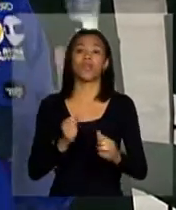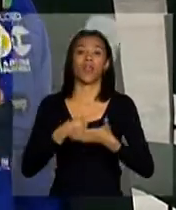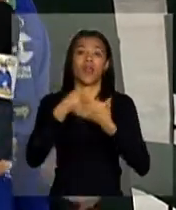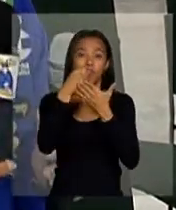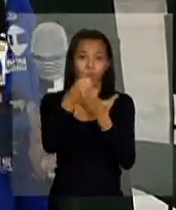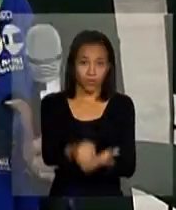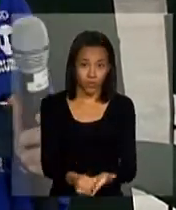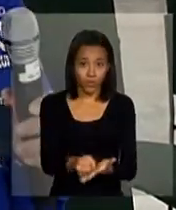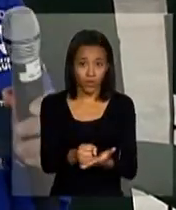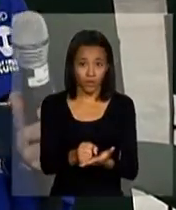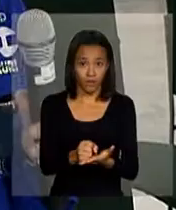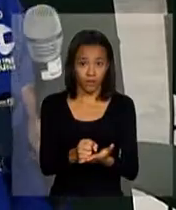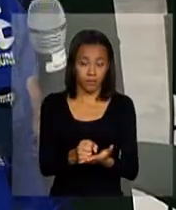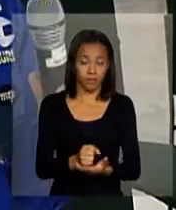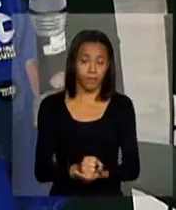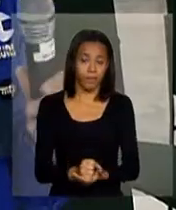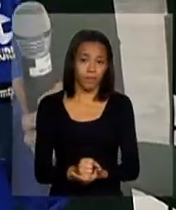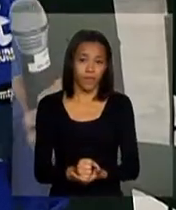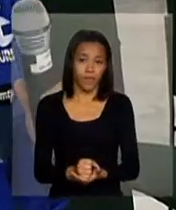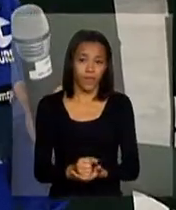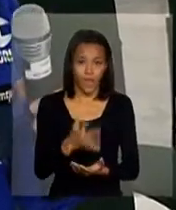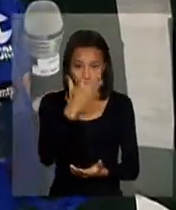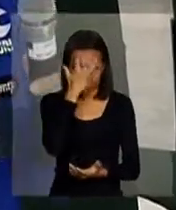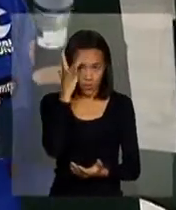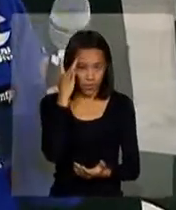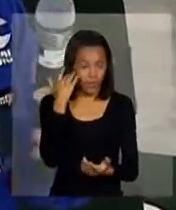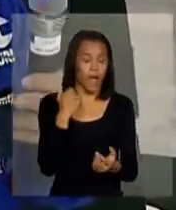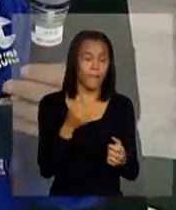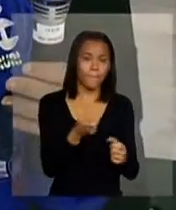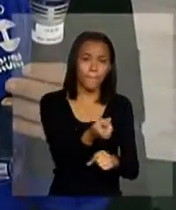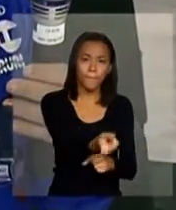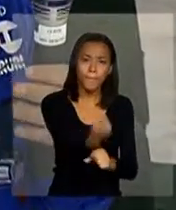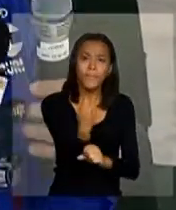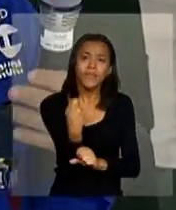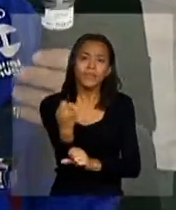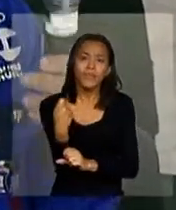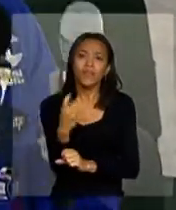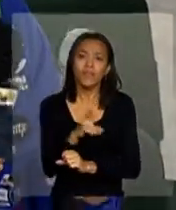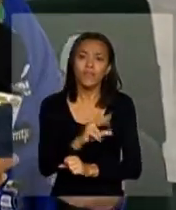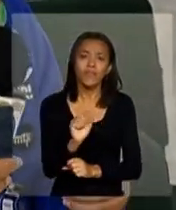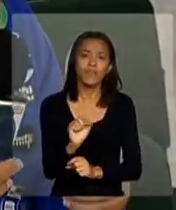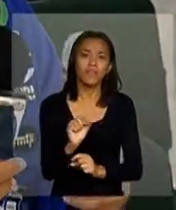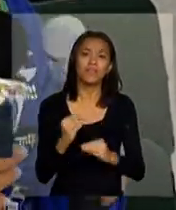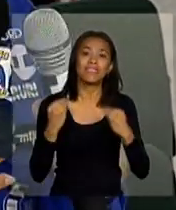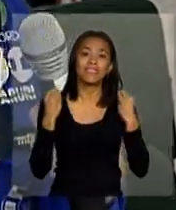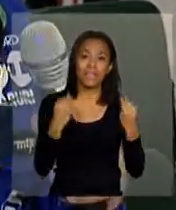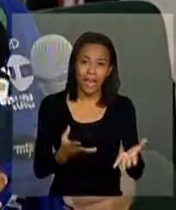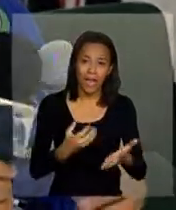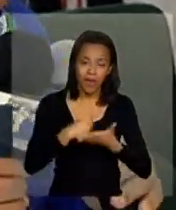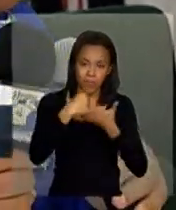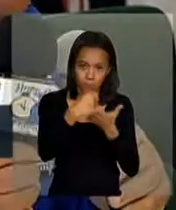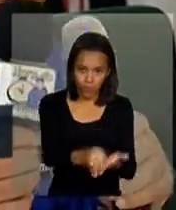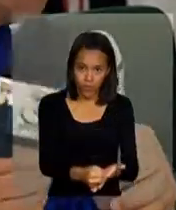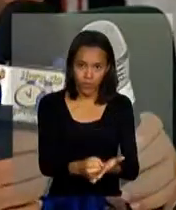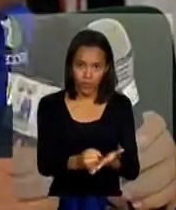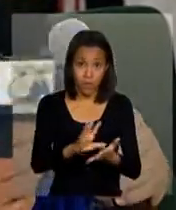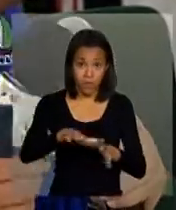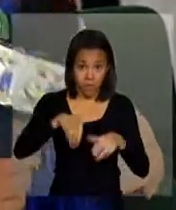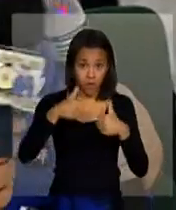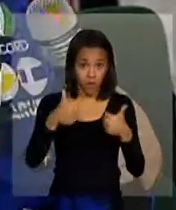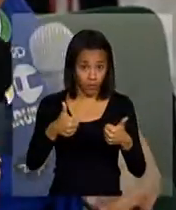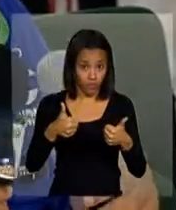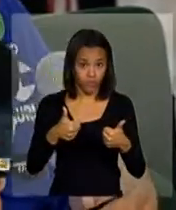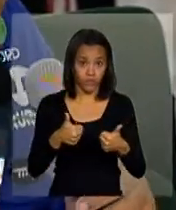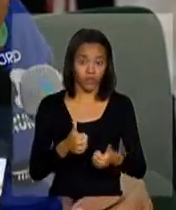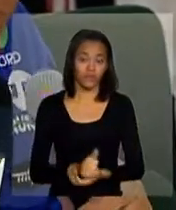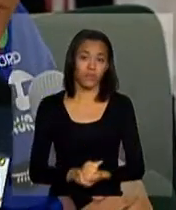ajudar a pesca esportiva, que desta forma vai haver a condição de oferecer melhores condições